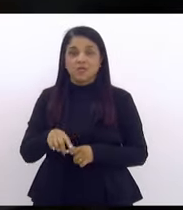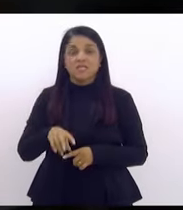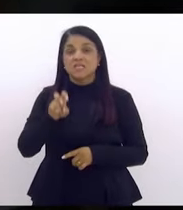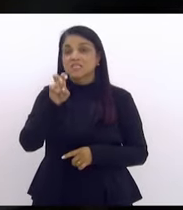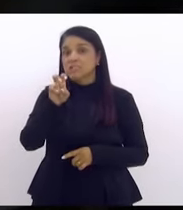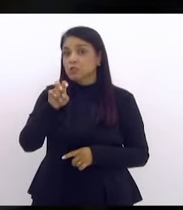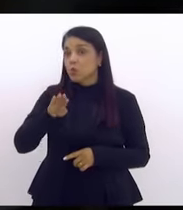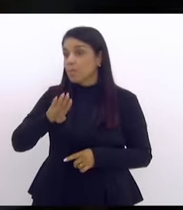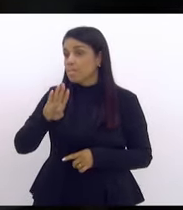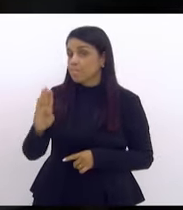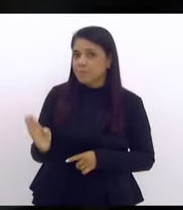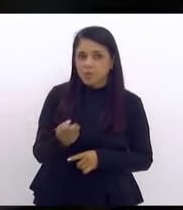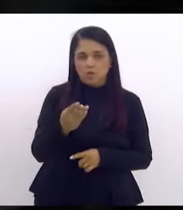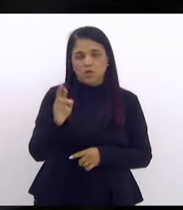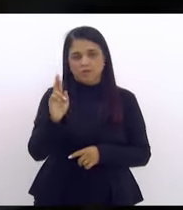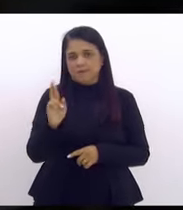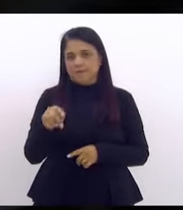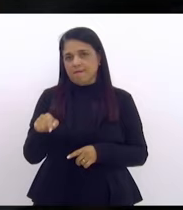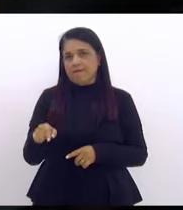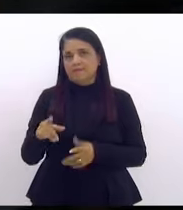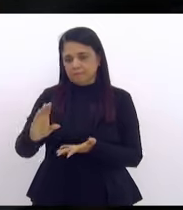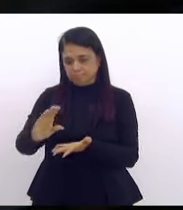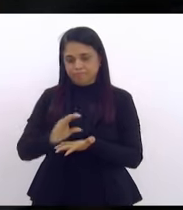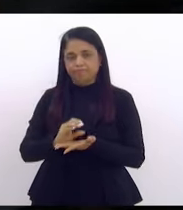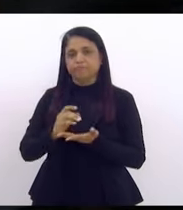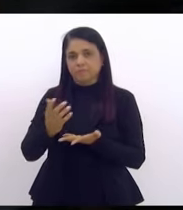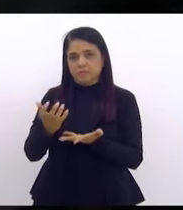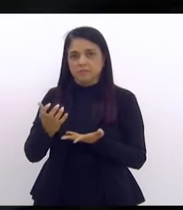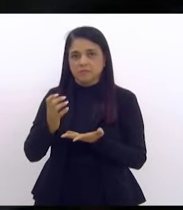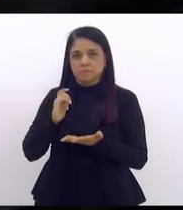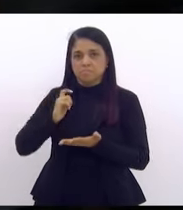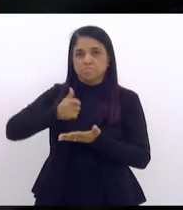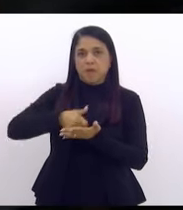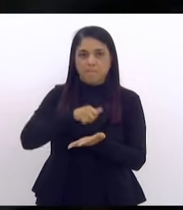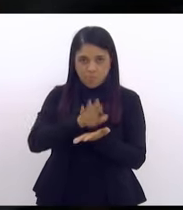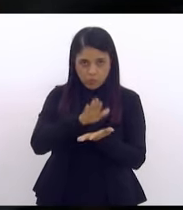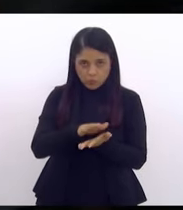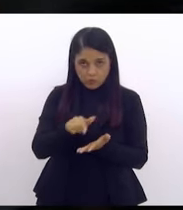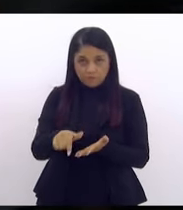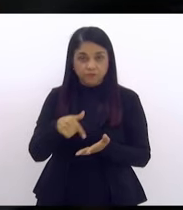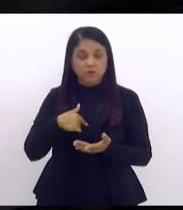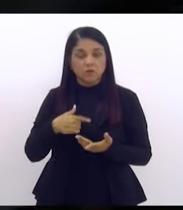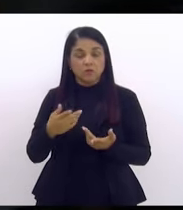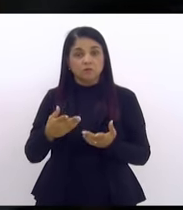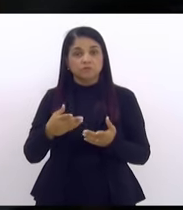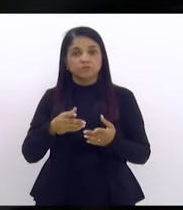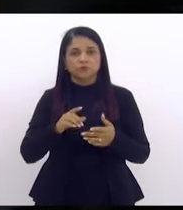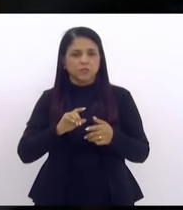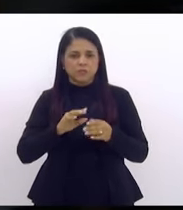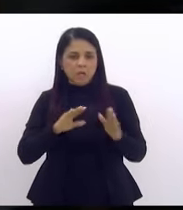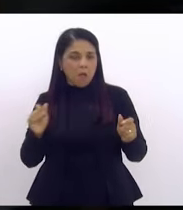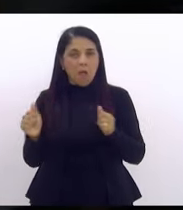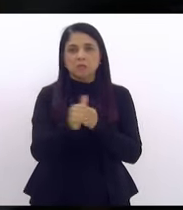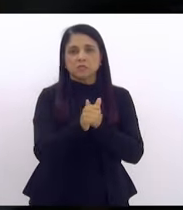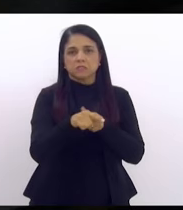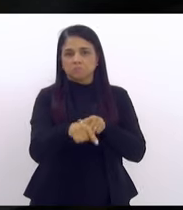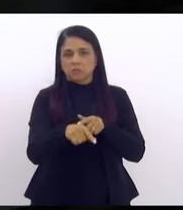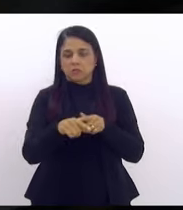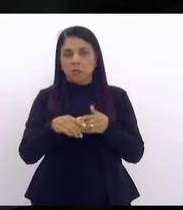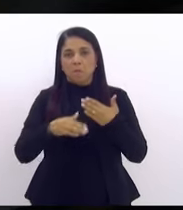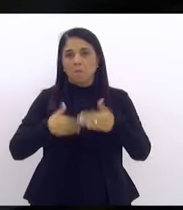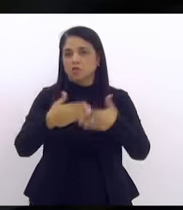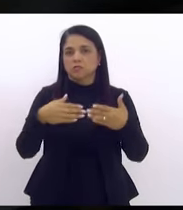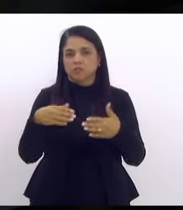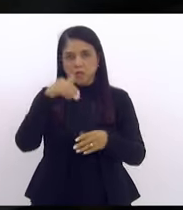bilhões de reais. Não se trata dessa vã argumentação de dizer que está se antecipando o processo eleitoral. Nada disso.